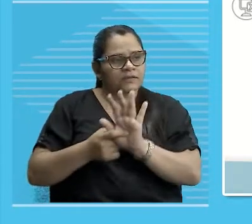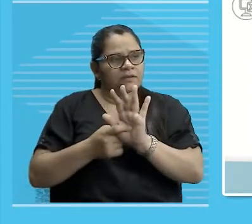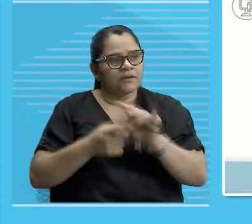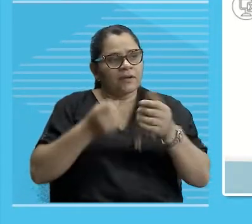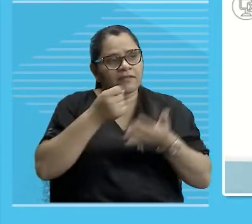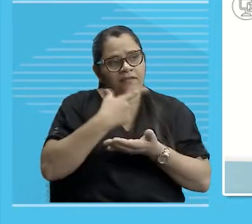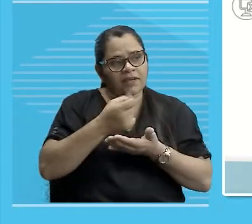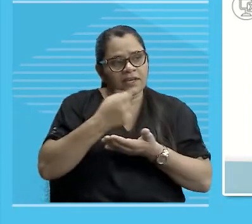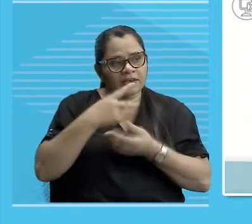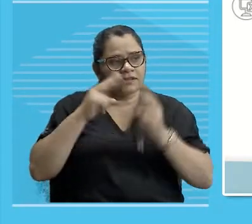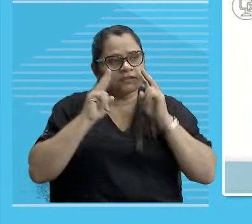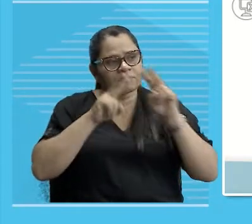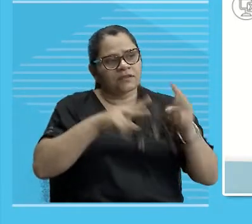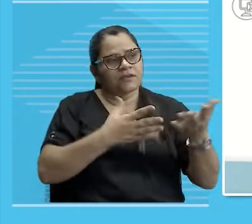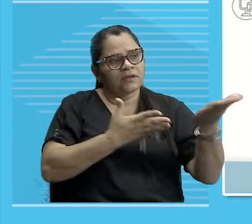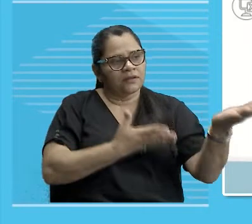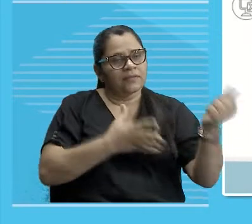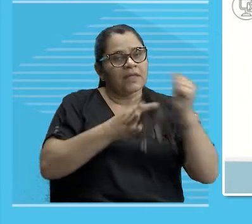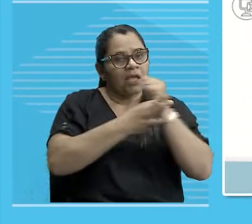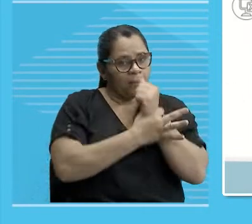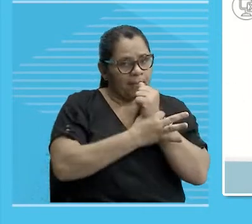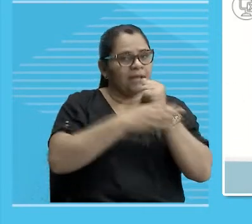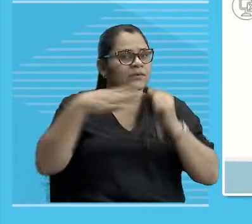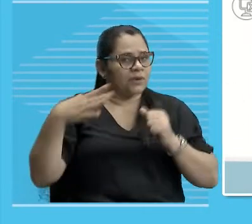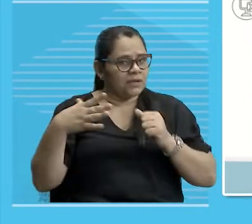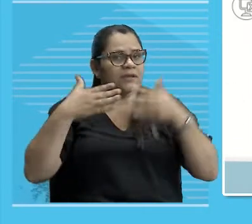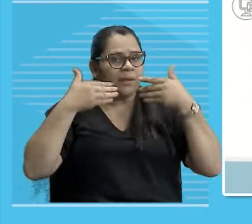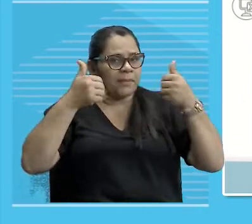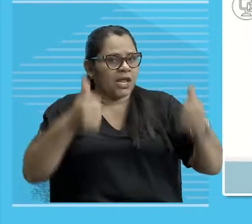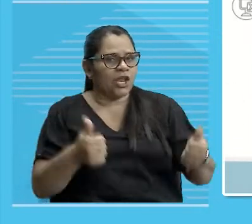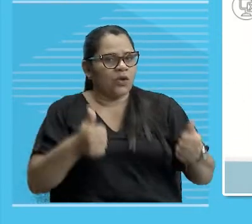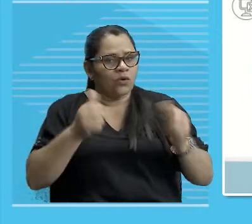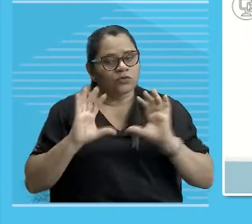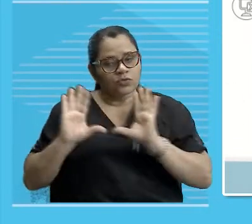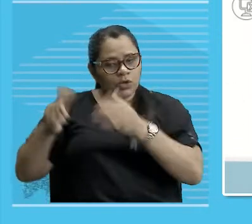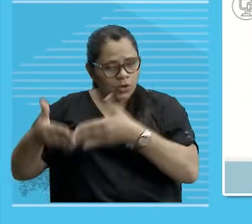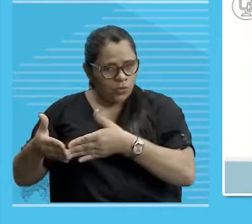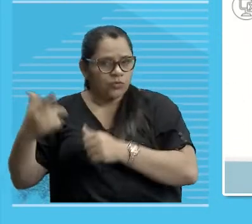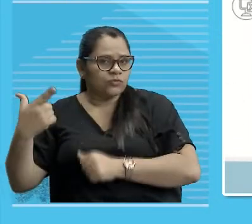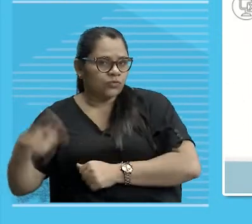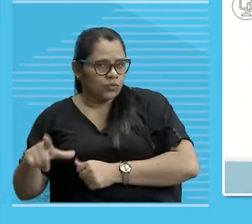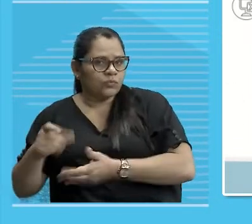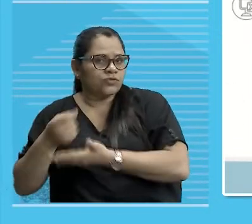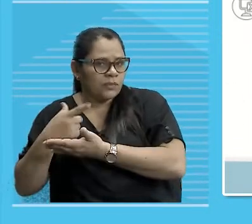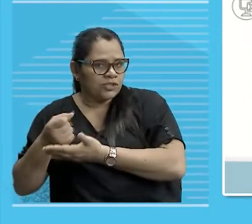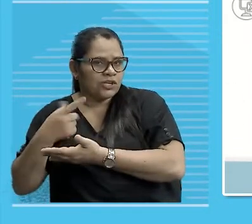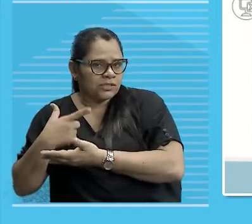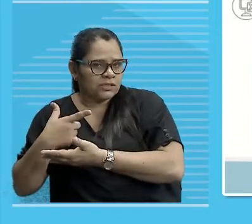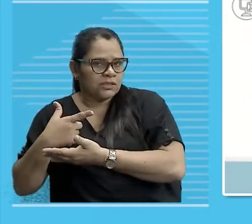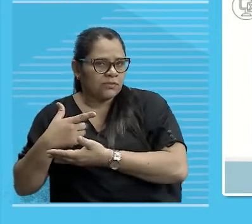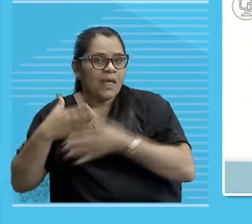do que a margem de segurança de um barbitúrico, sem dúvida.